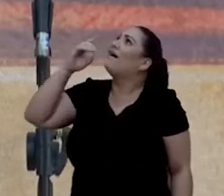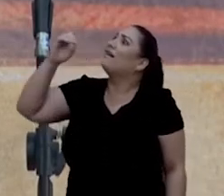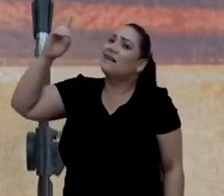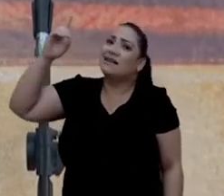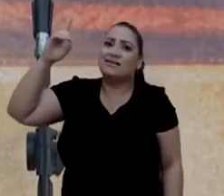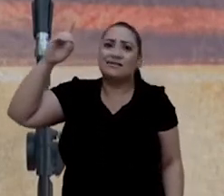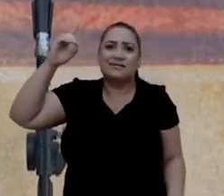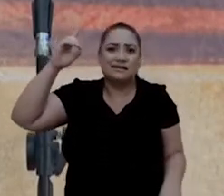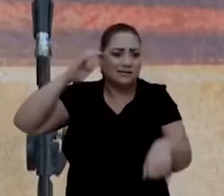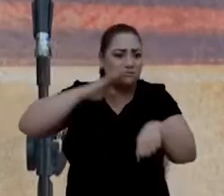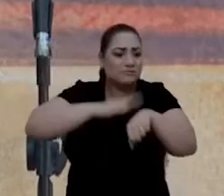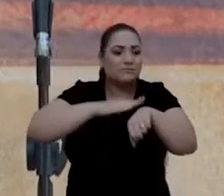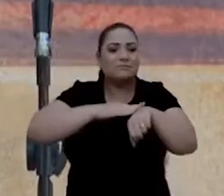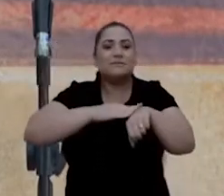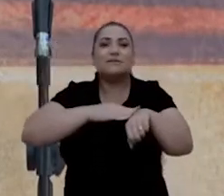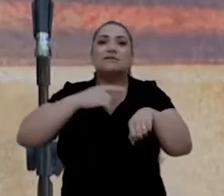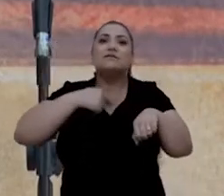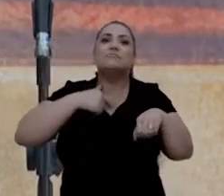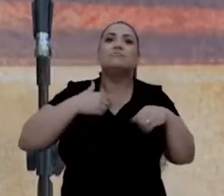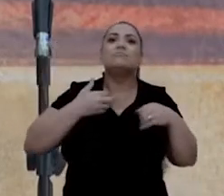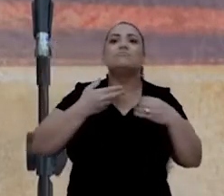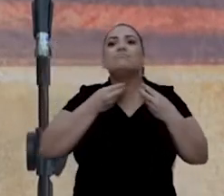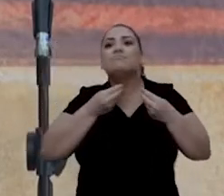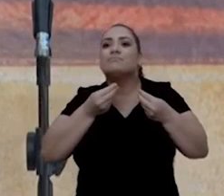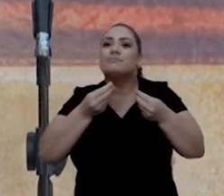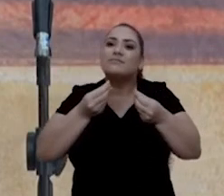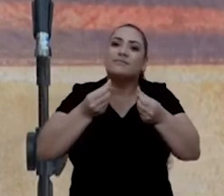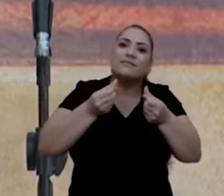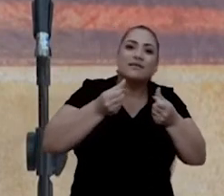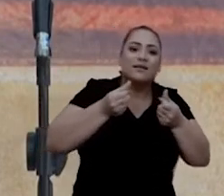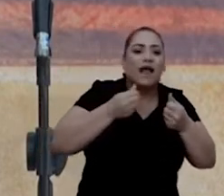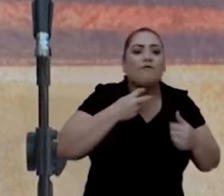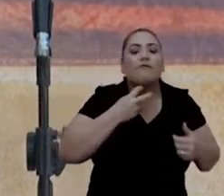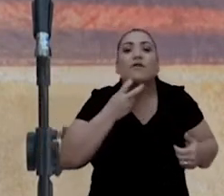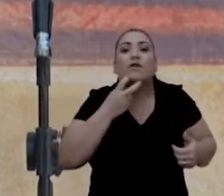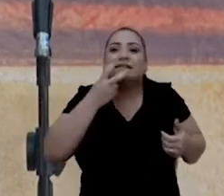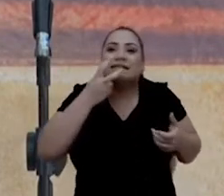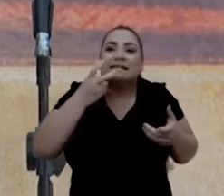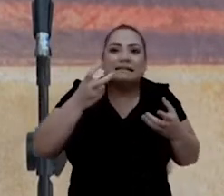a sua voz dá aquela falhada e seus olhos ficam surrados